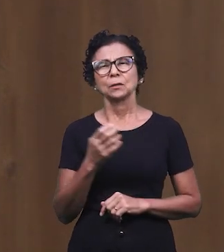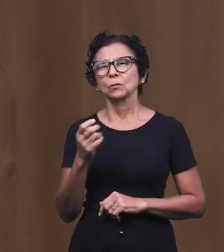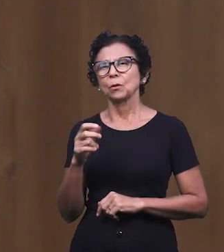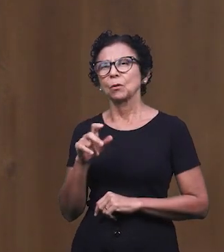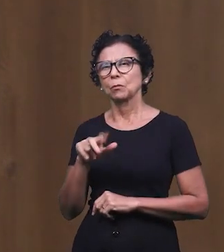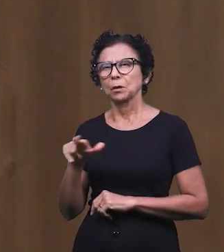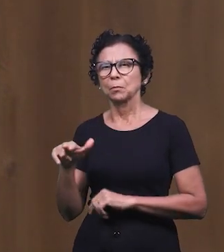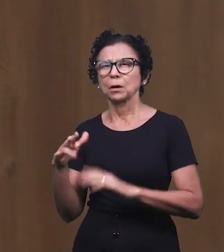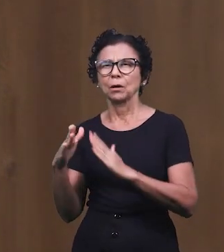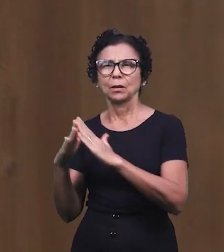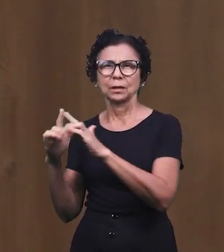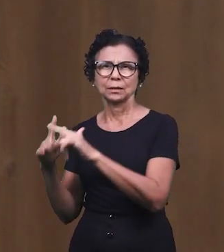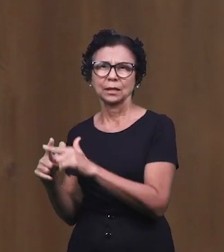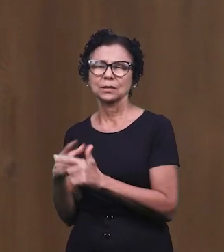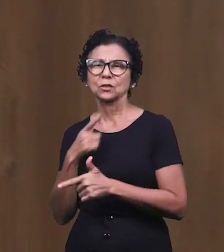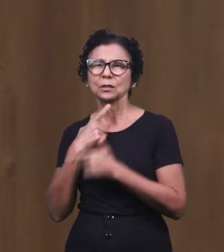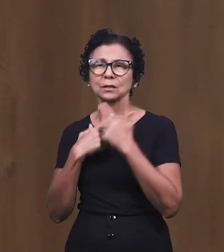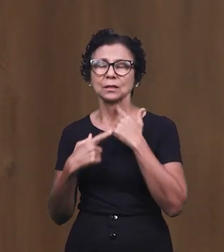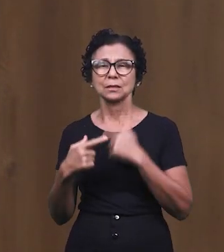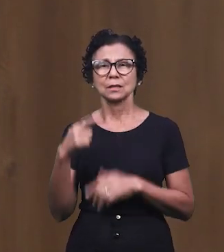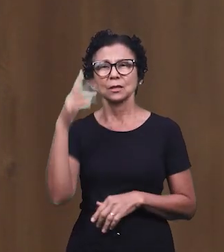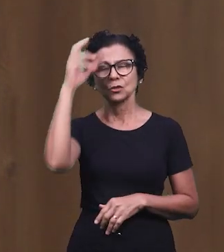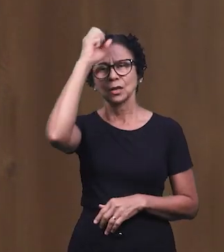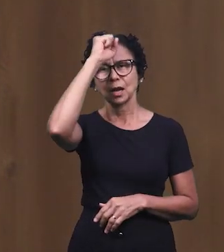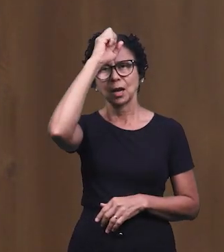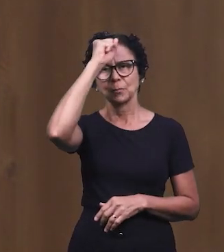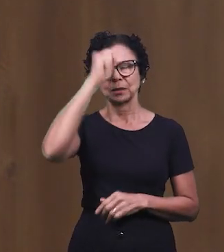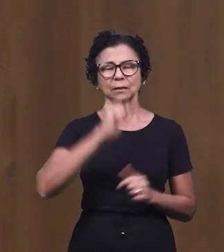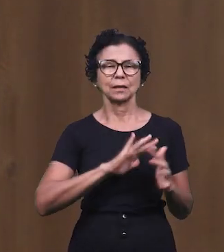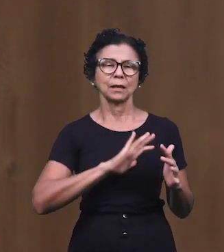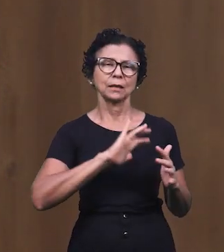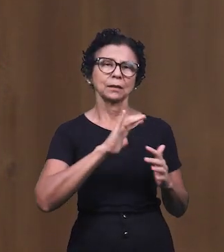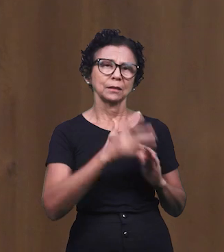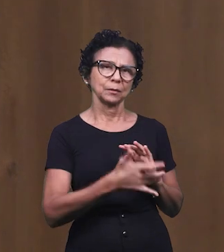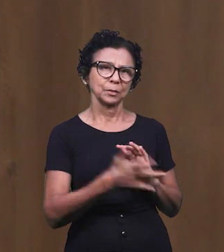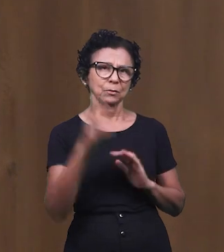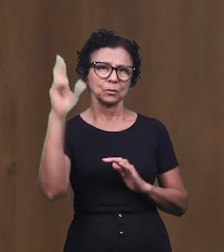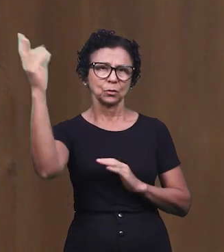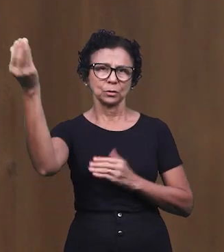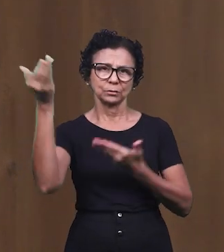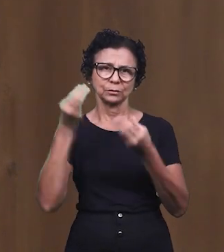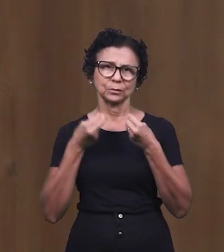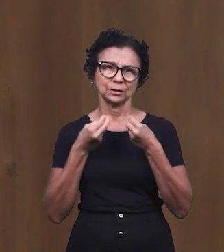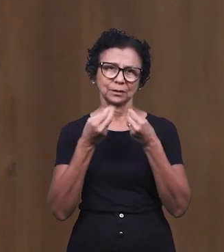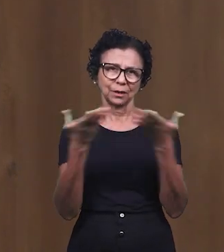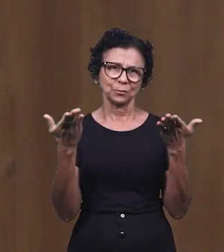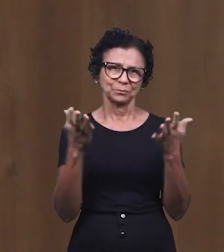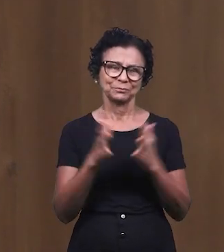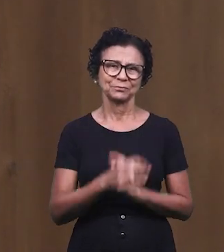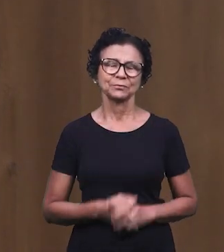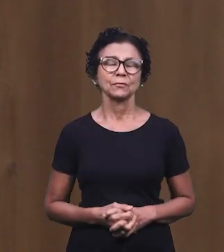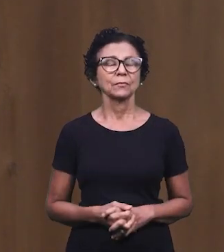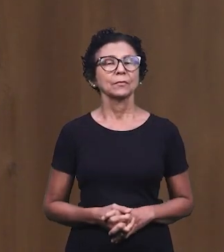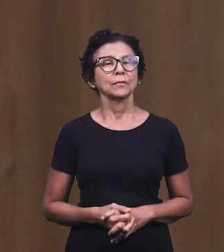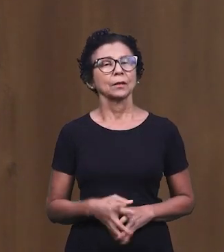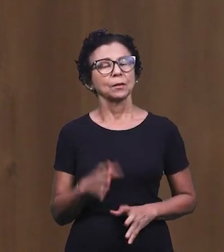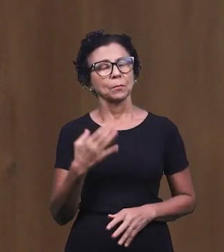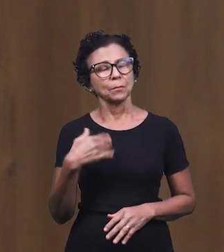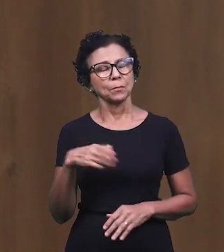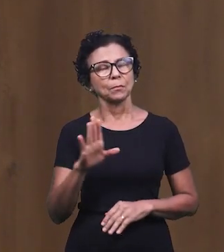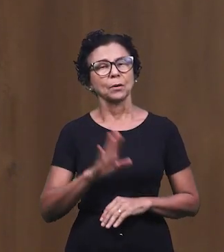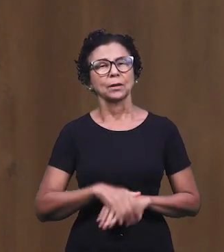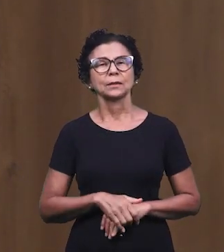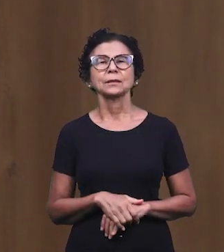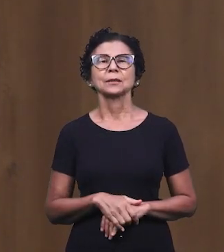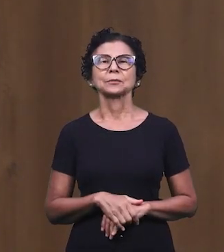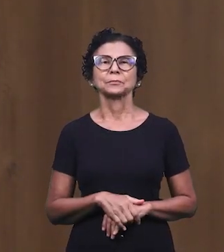que também tem o desejo de aprender essa língua que tanto nós amamos e que foi o Senhor que nos deu. Então não deixa de curtir,